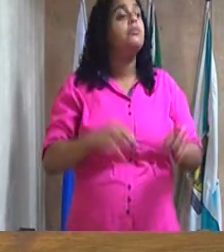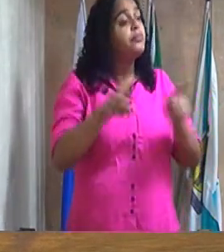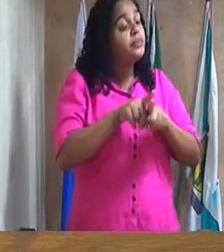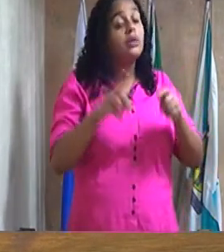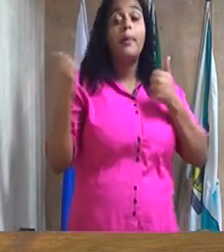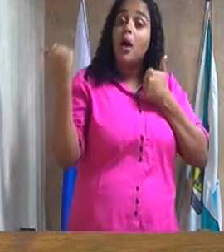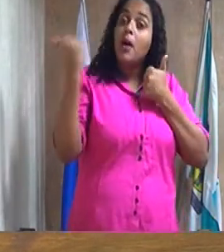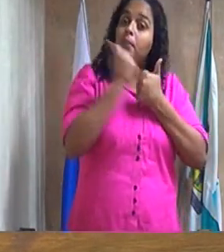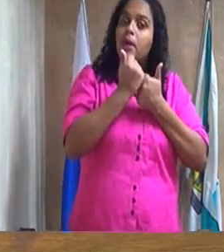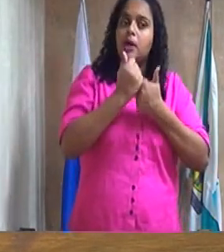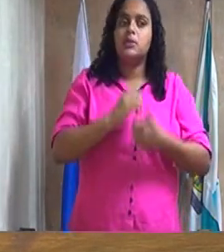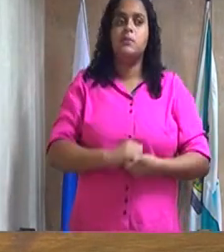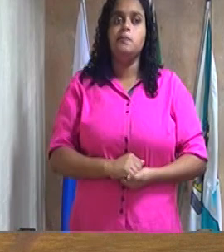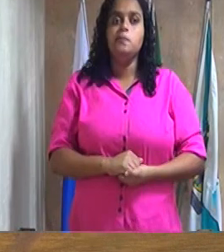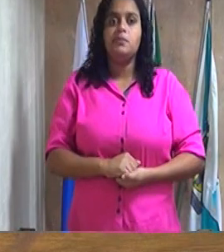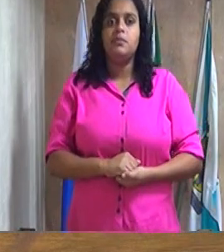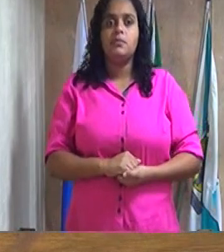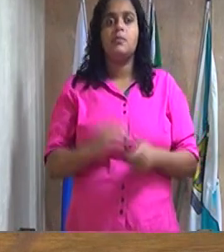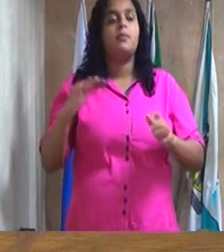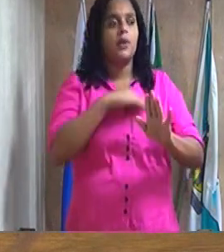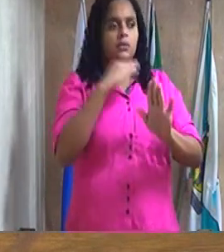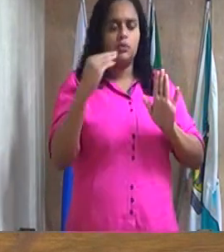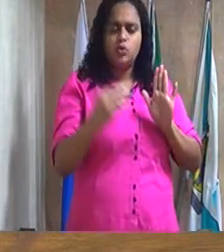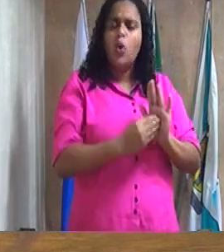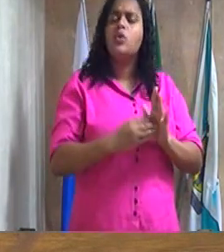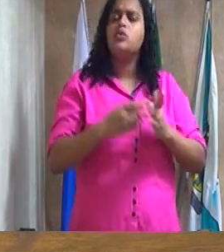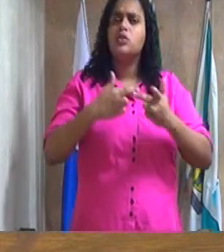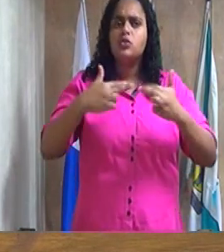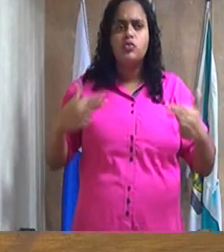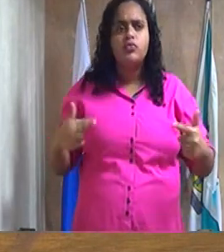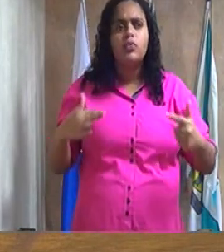apoiado em todos os eventos.